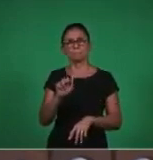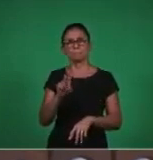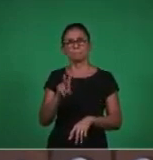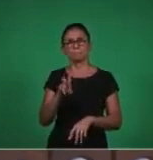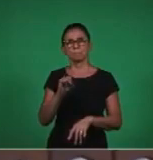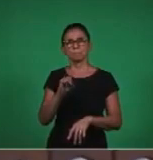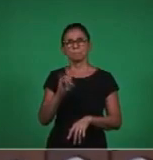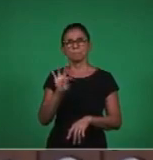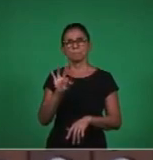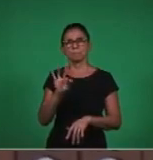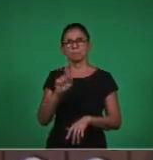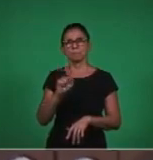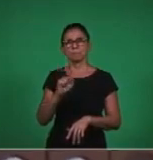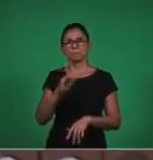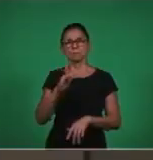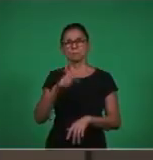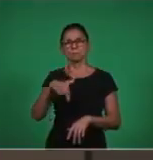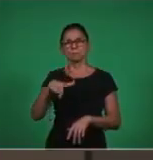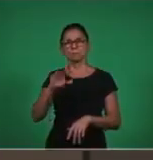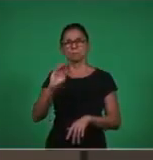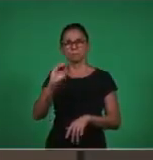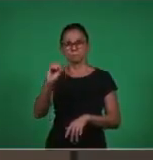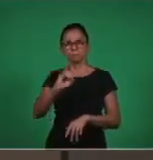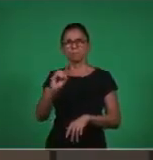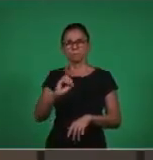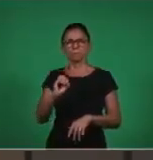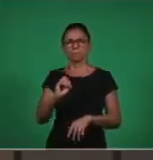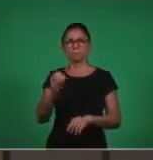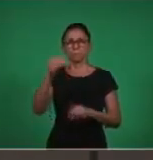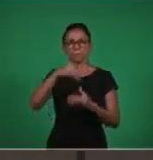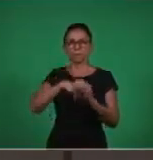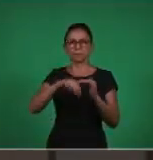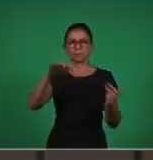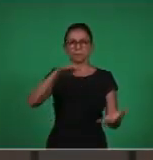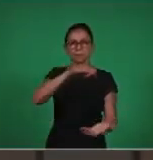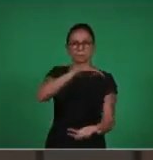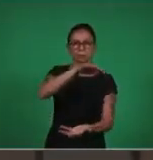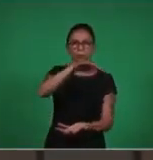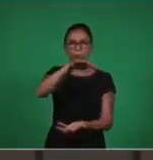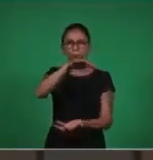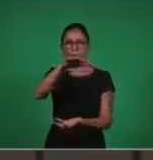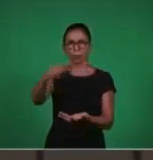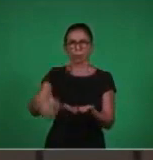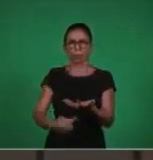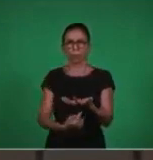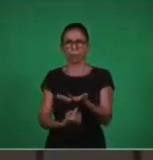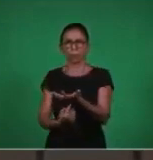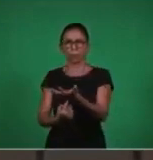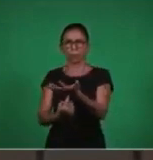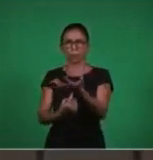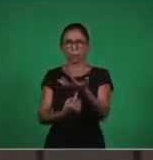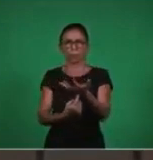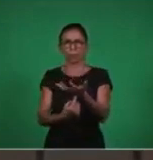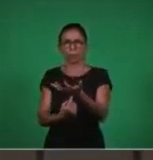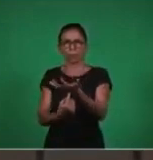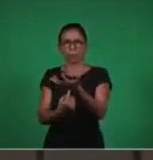segura todas as coisas, a Terra vira, gira em torno do seu próprio eixo. O que existe aqui dentro